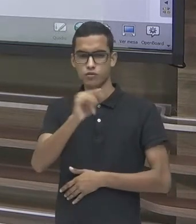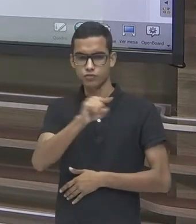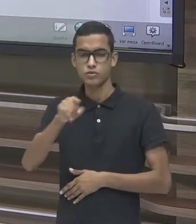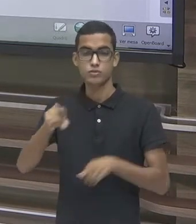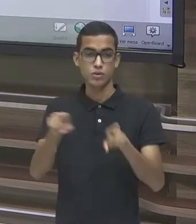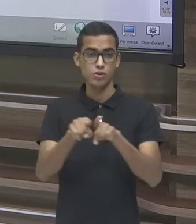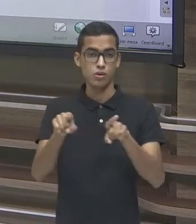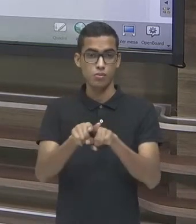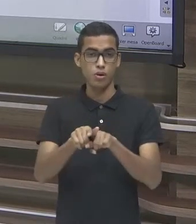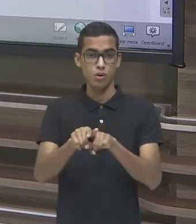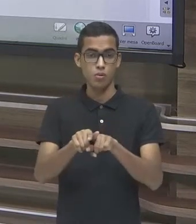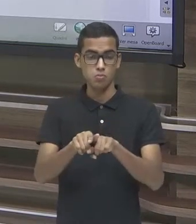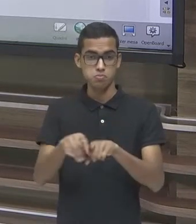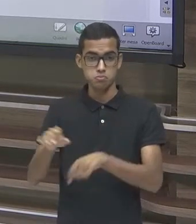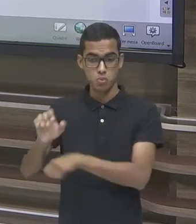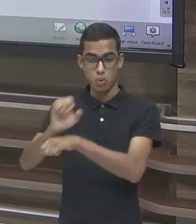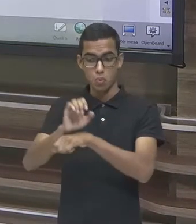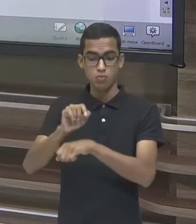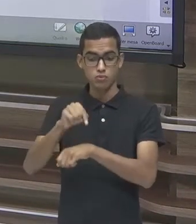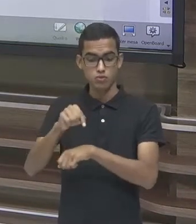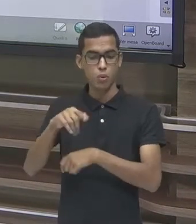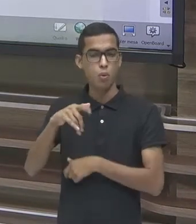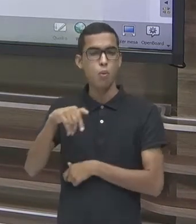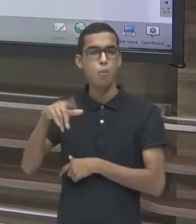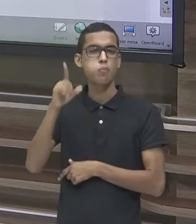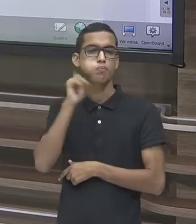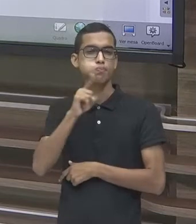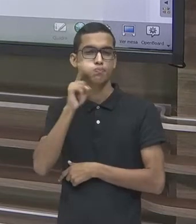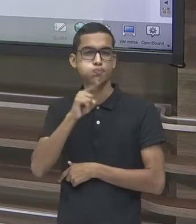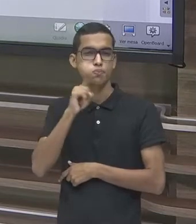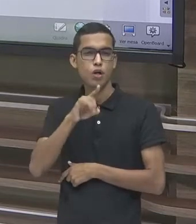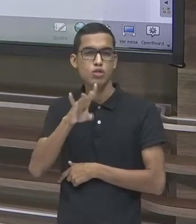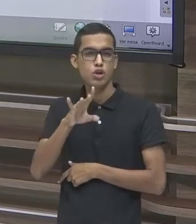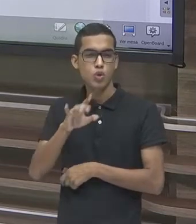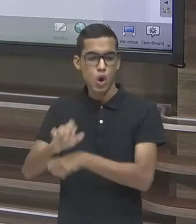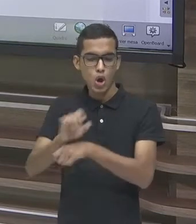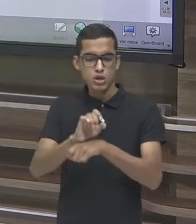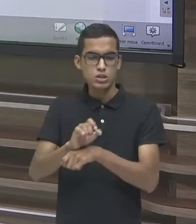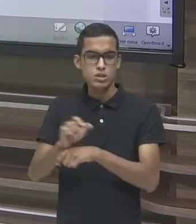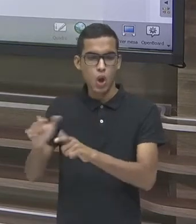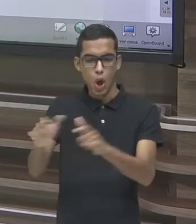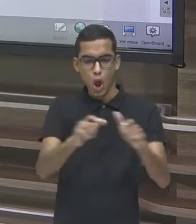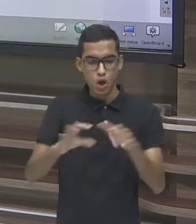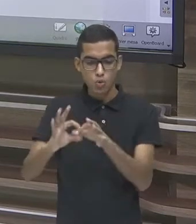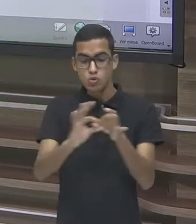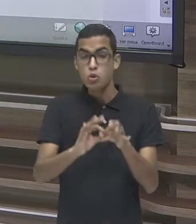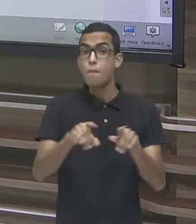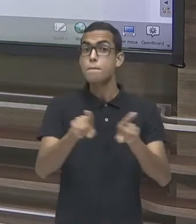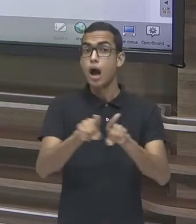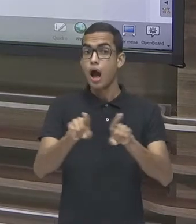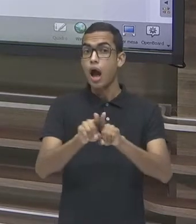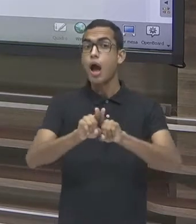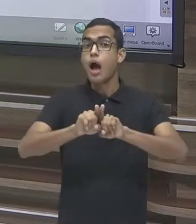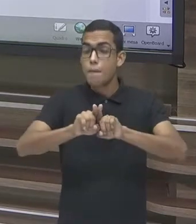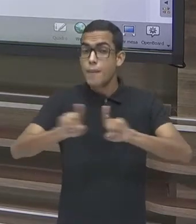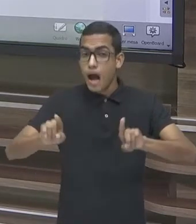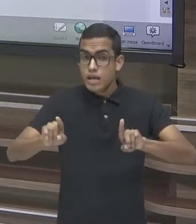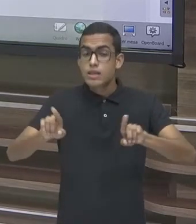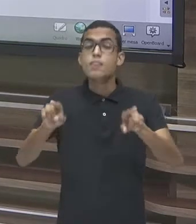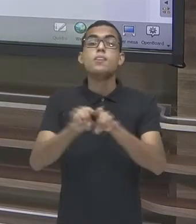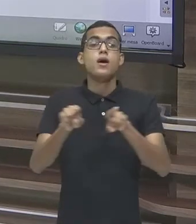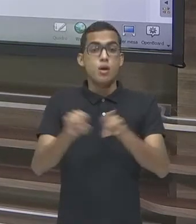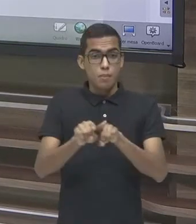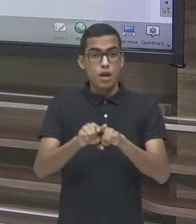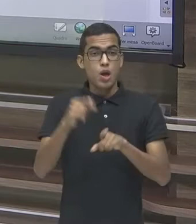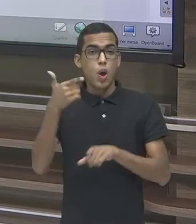ser composto não só por territórios que estão juntos, mas também por territórios que estão separados. Nós sabemos que os Estados